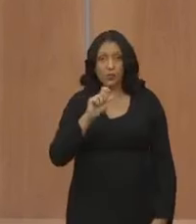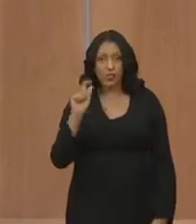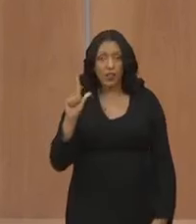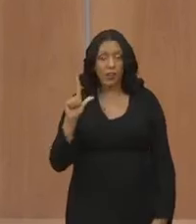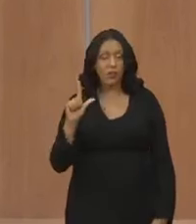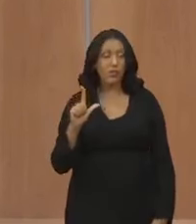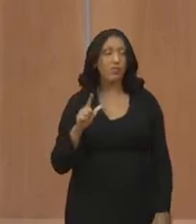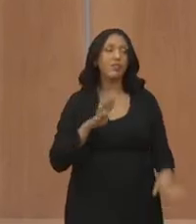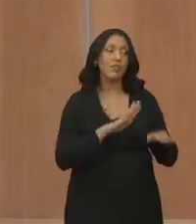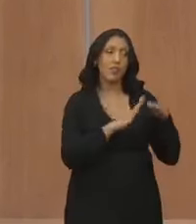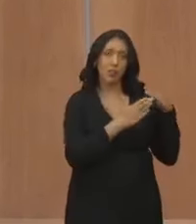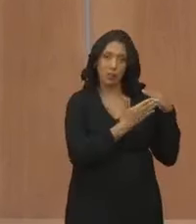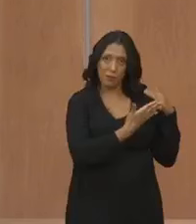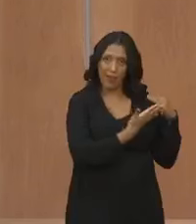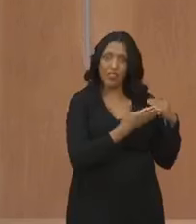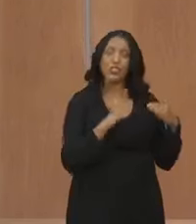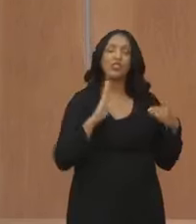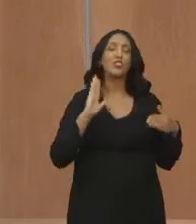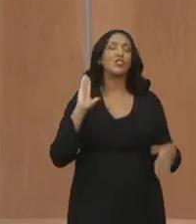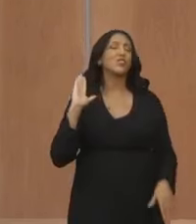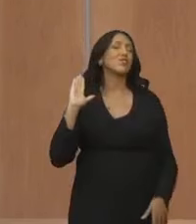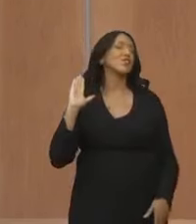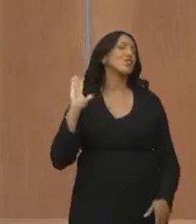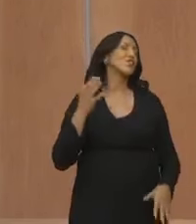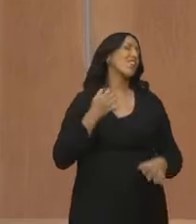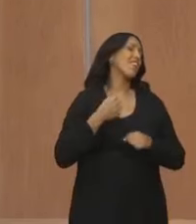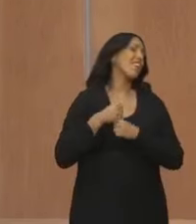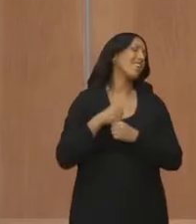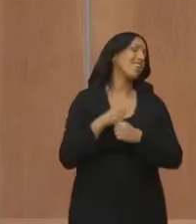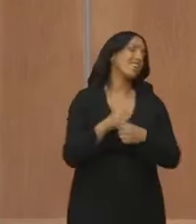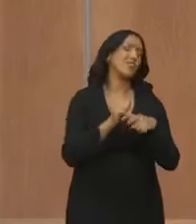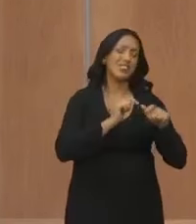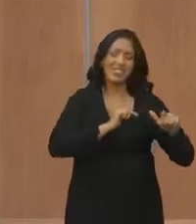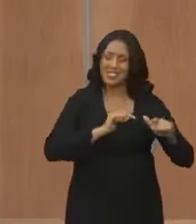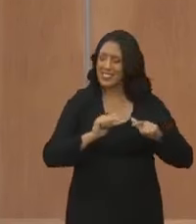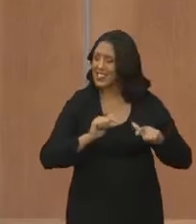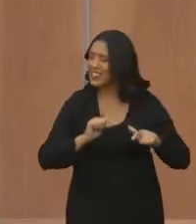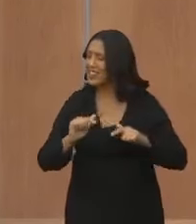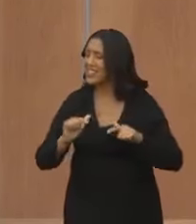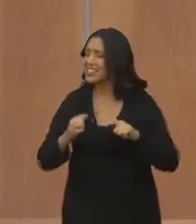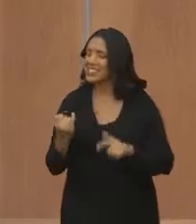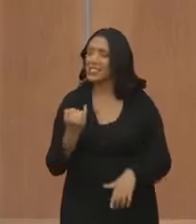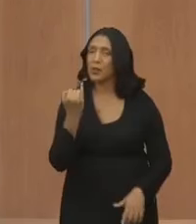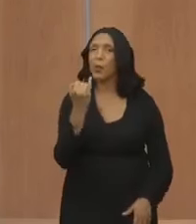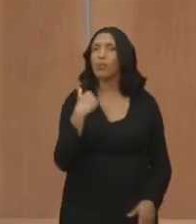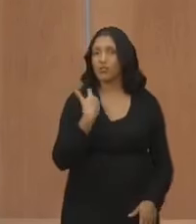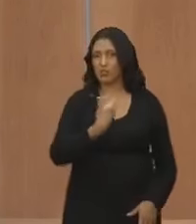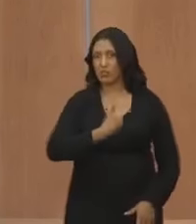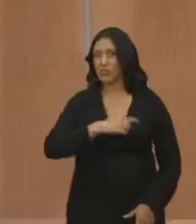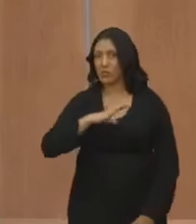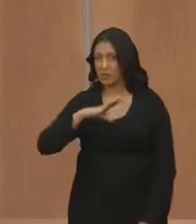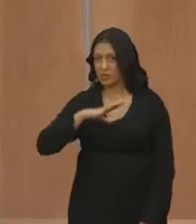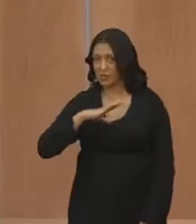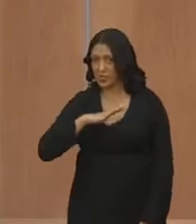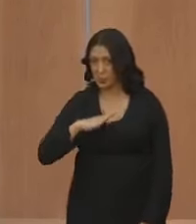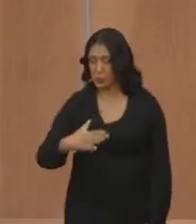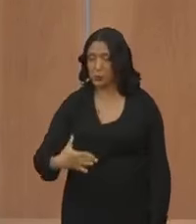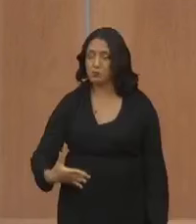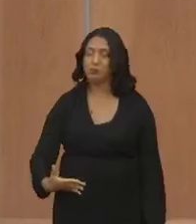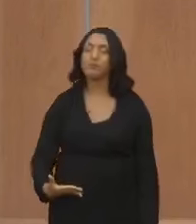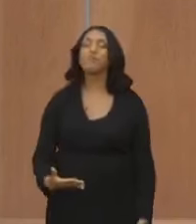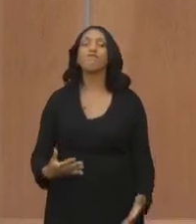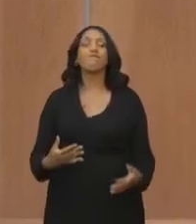amigos aqui de bancada, e muitas vezes a gente pode achar que é um